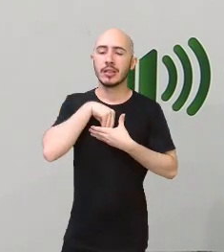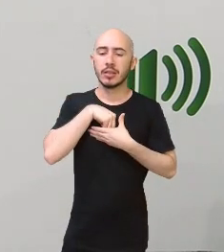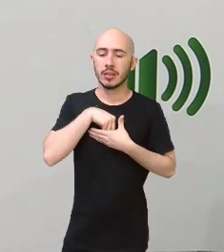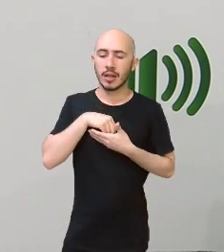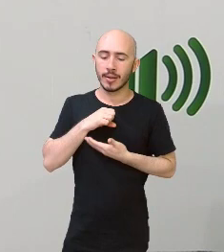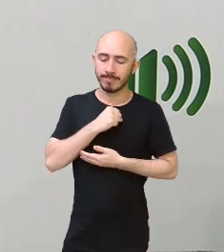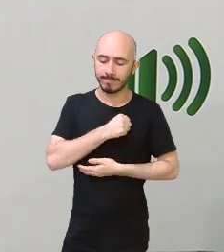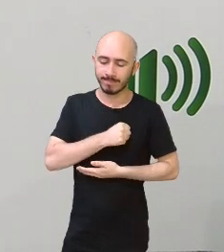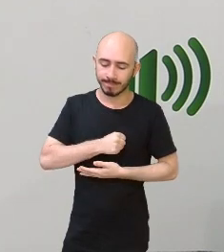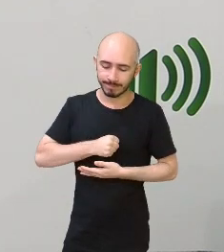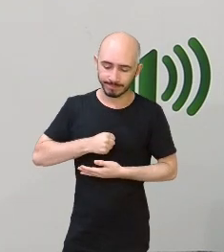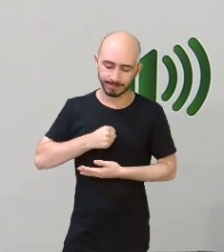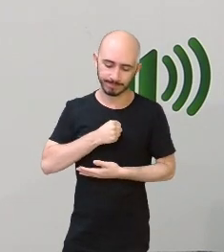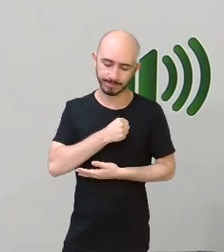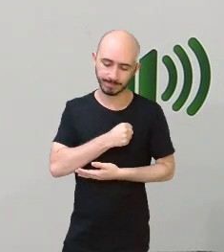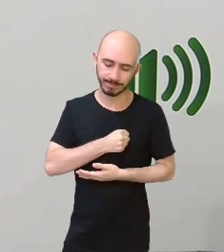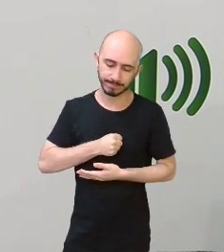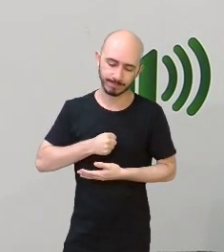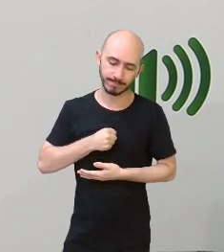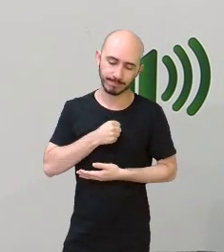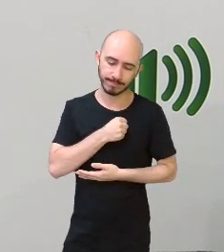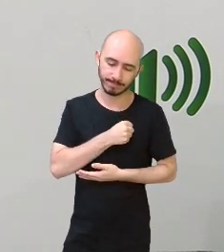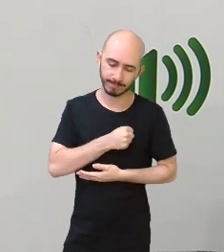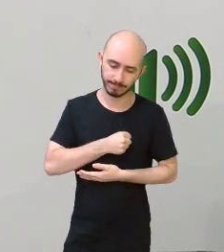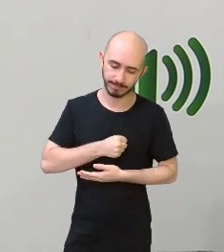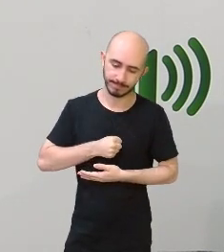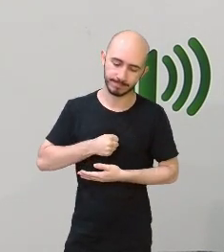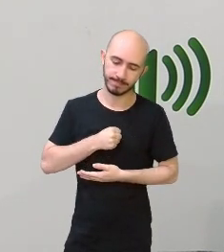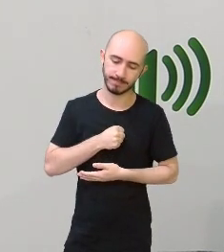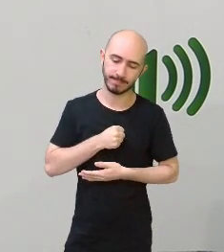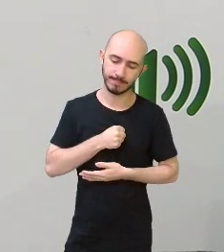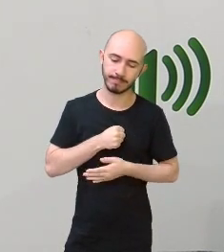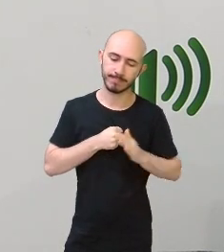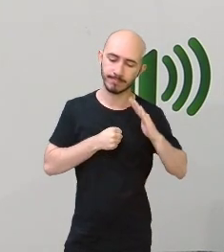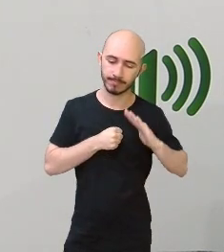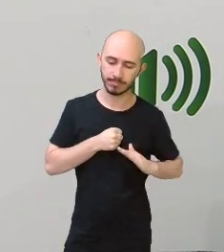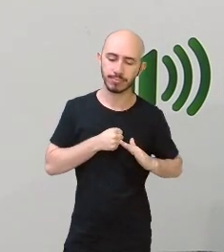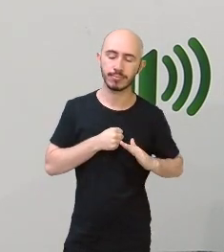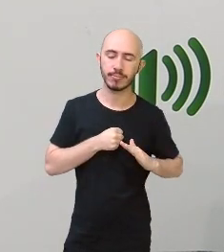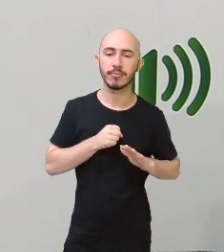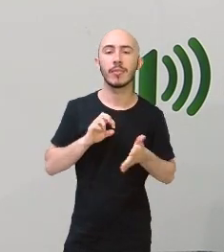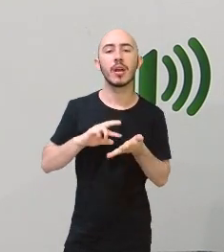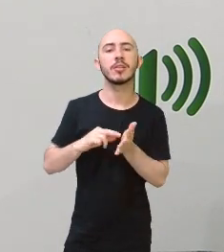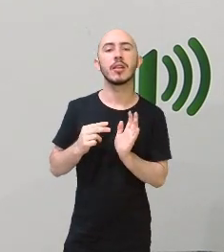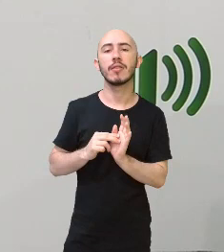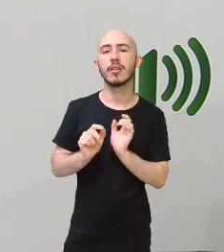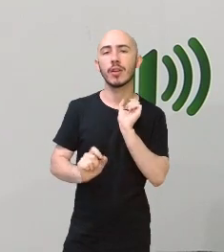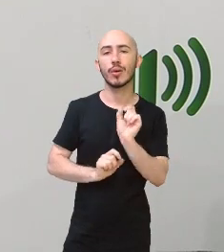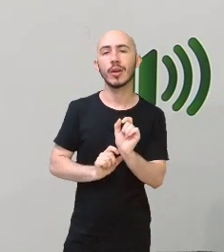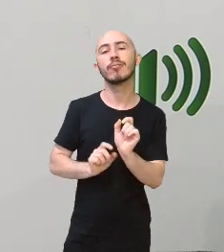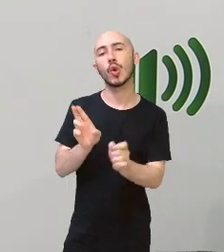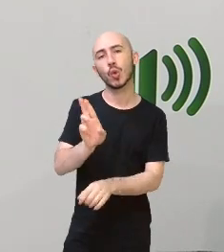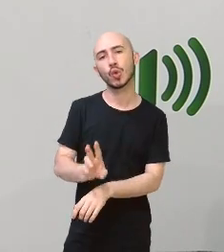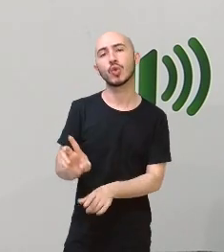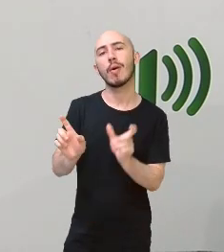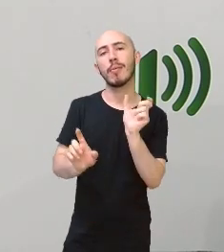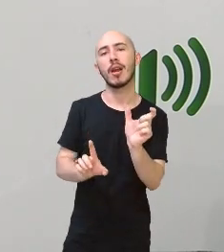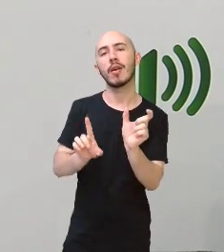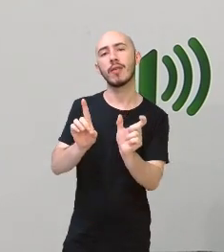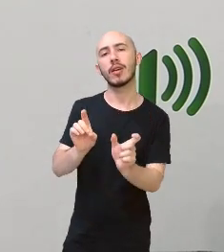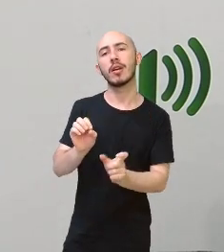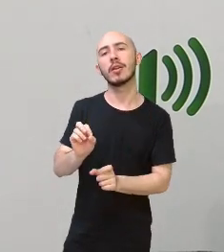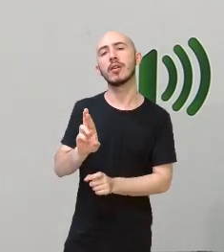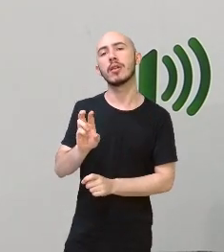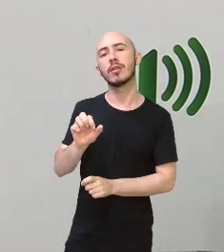Isso é um exemplo, né? Isso geralmente utiliza em poesia, em música, esse tipo de linguagem da palavra